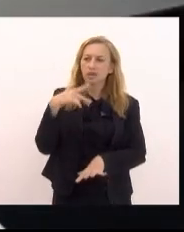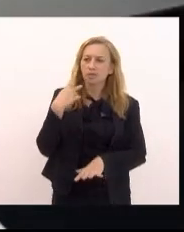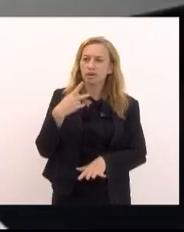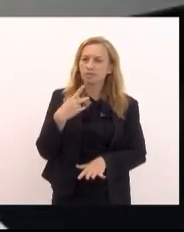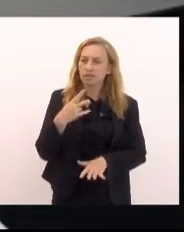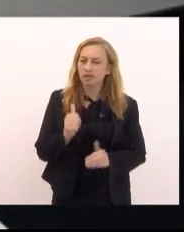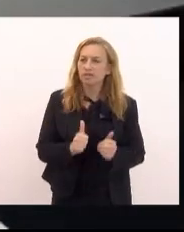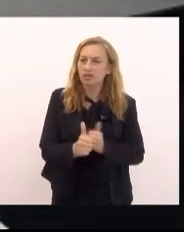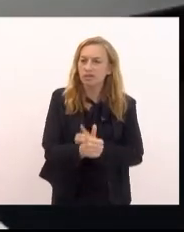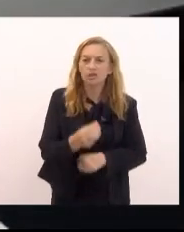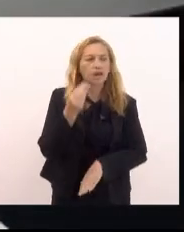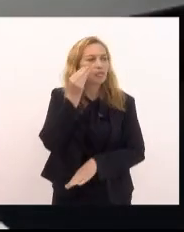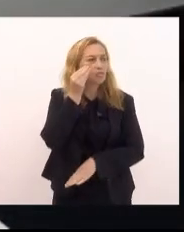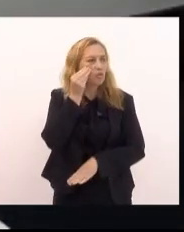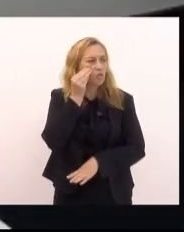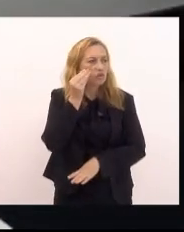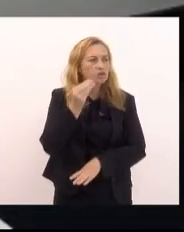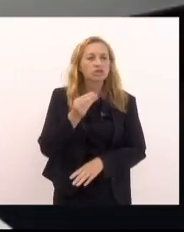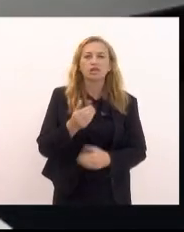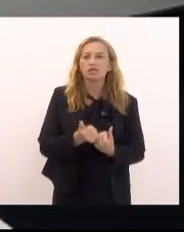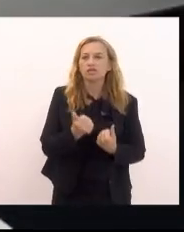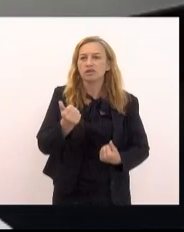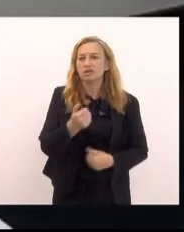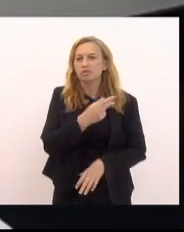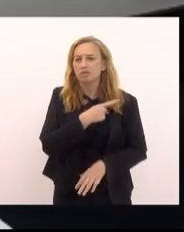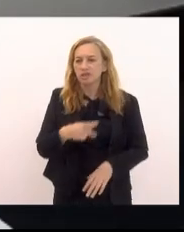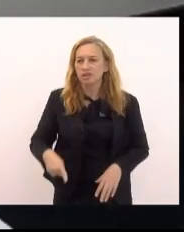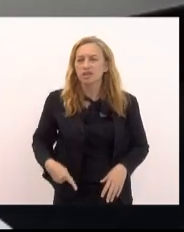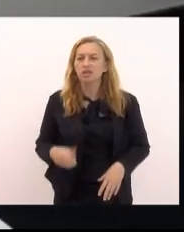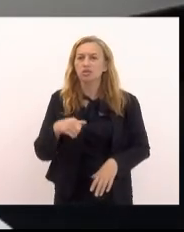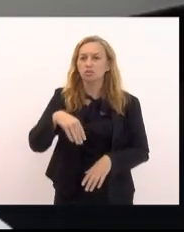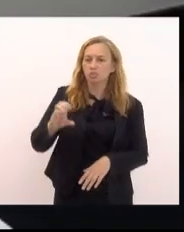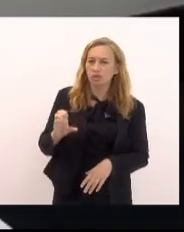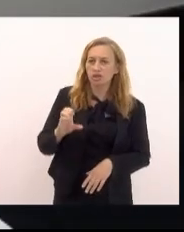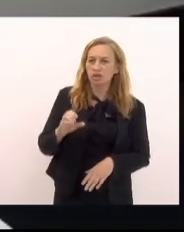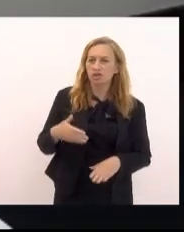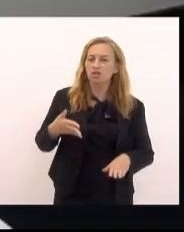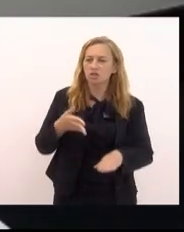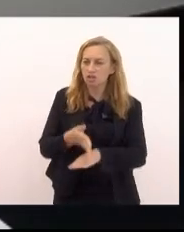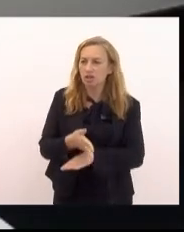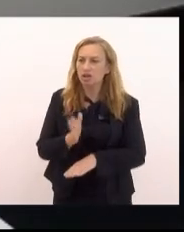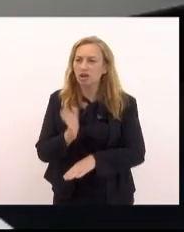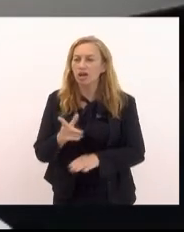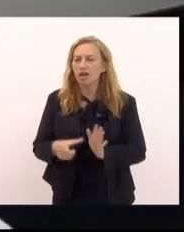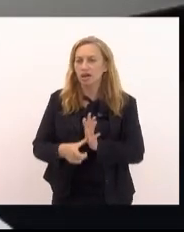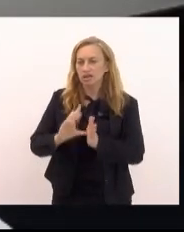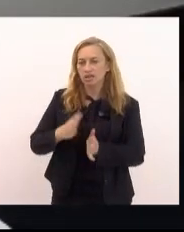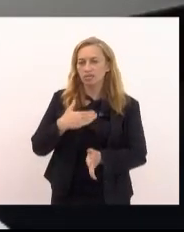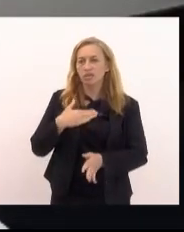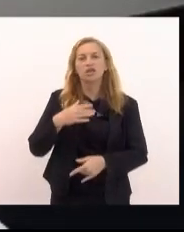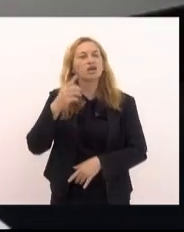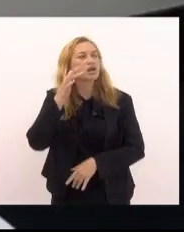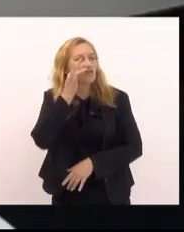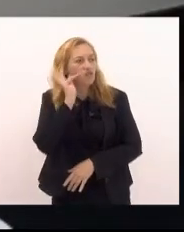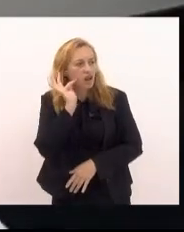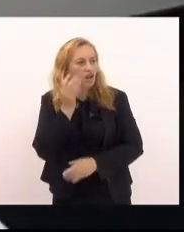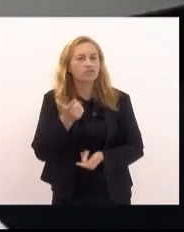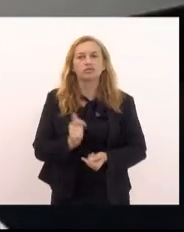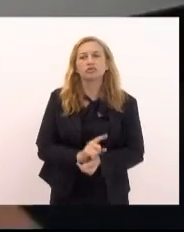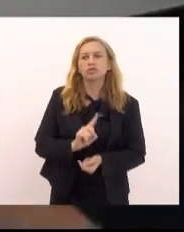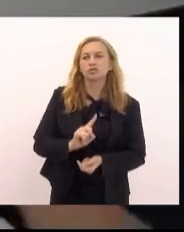parlamentar, a Mônica é vice-presidente, o MIC participa, antes de eu chegar aqui na Assembleia já participava, Flávio Serafini,